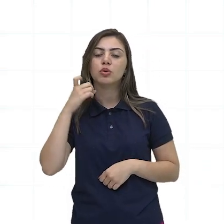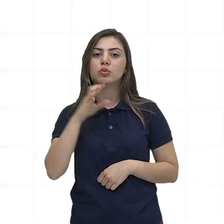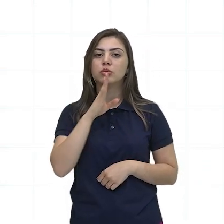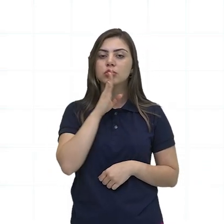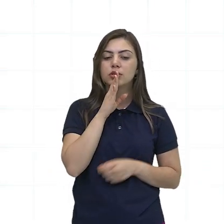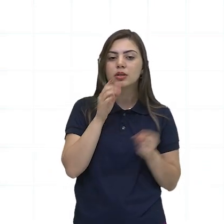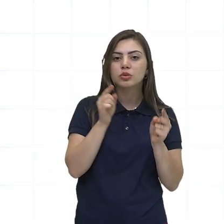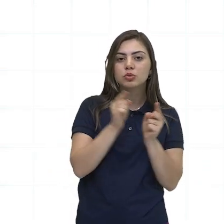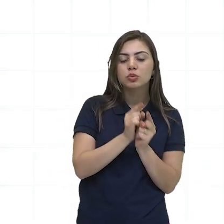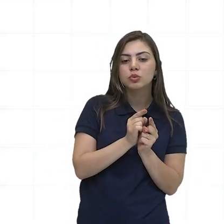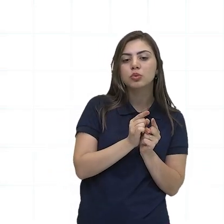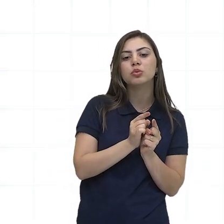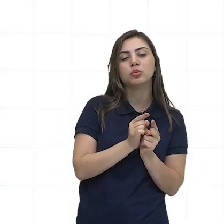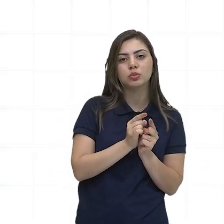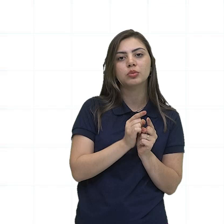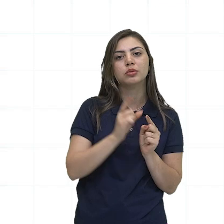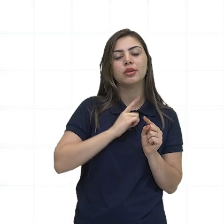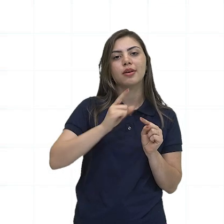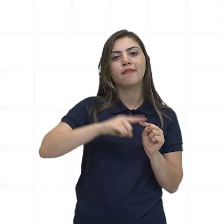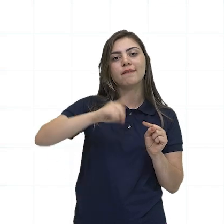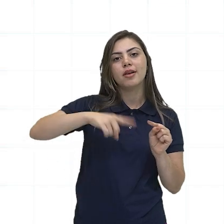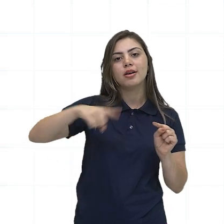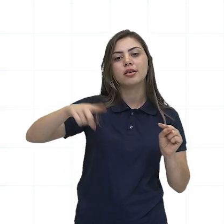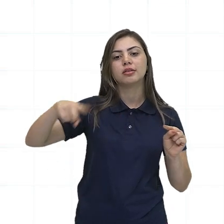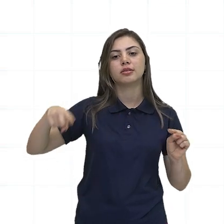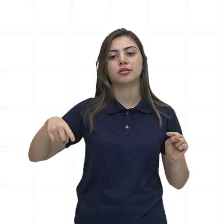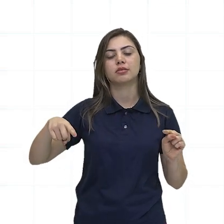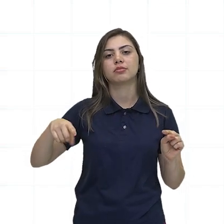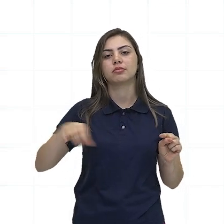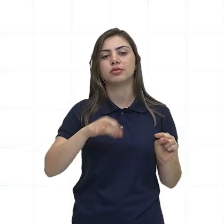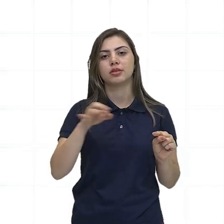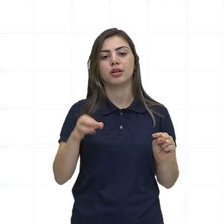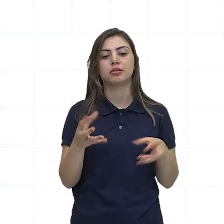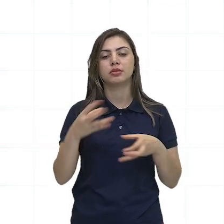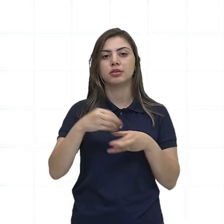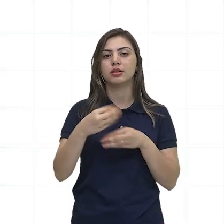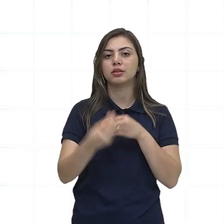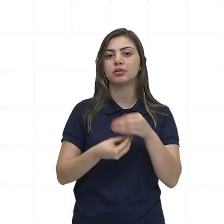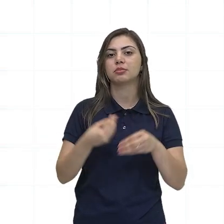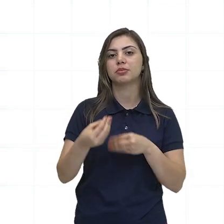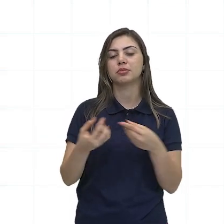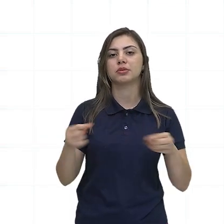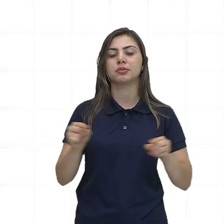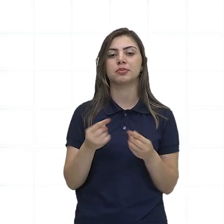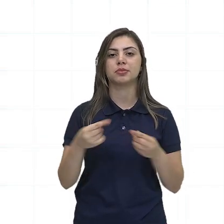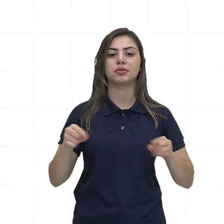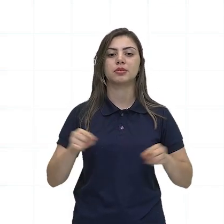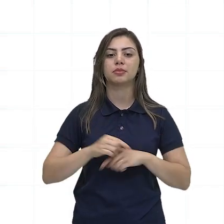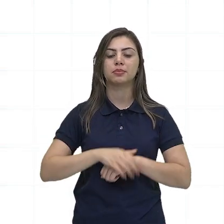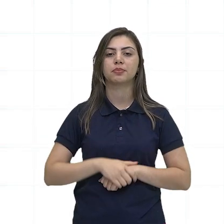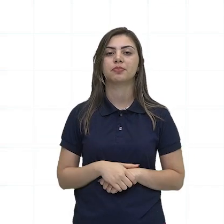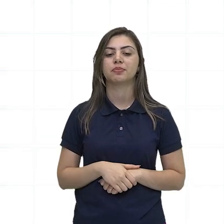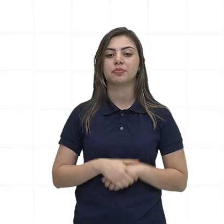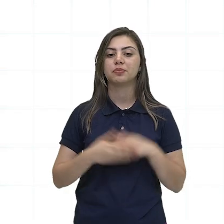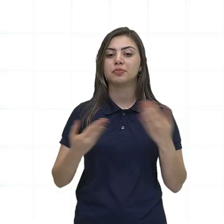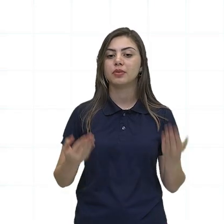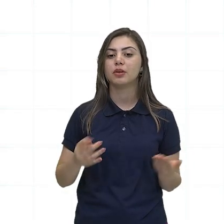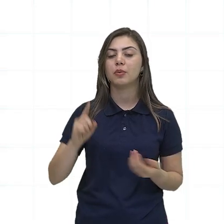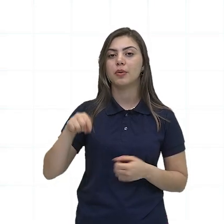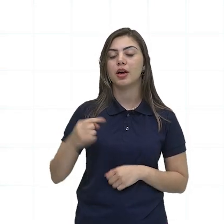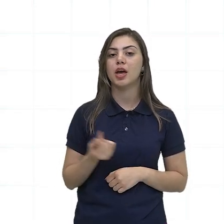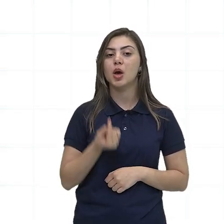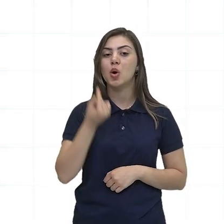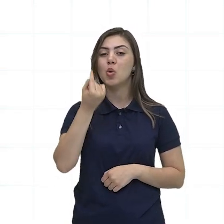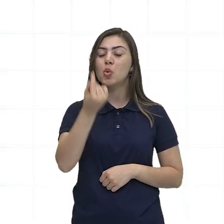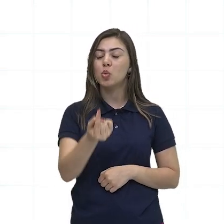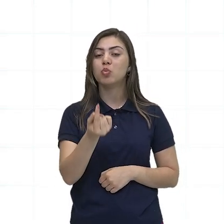silêncios curtos, médios e longos dentro de uma composição musical. Esse é o único dos